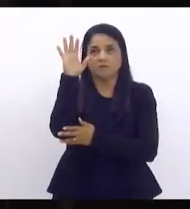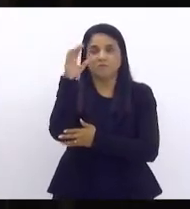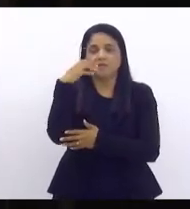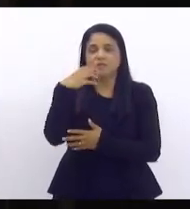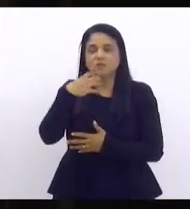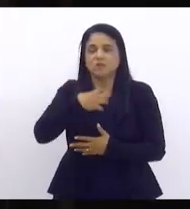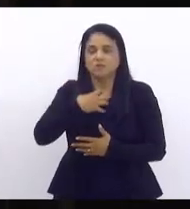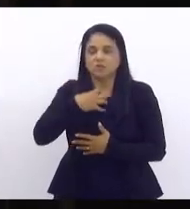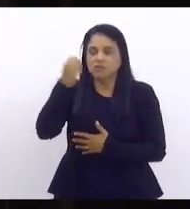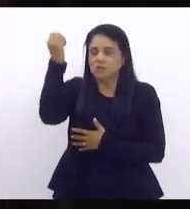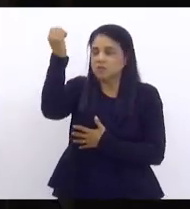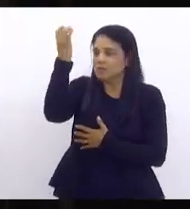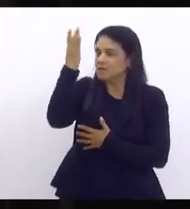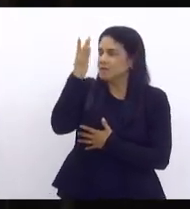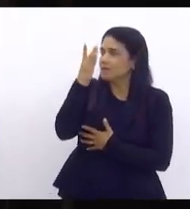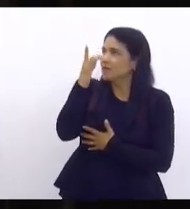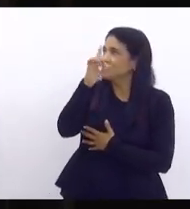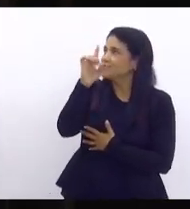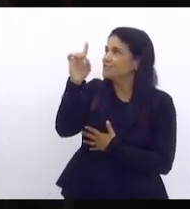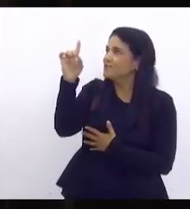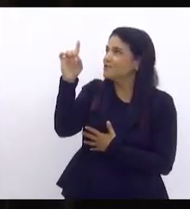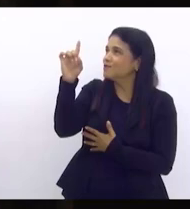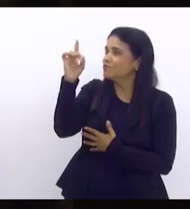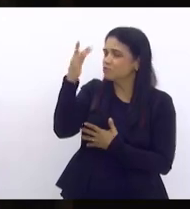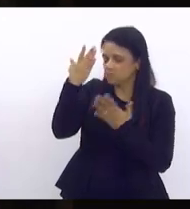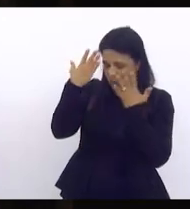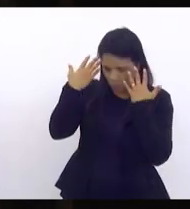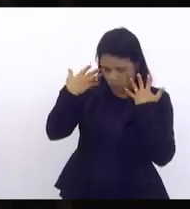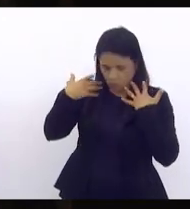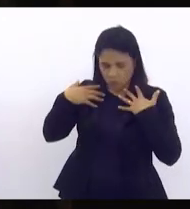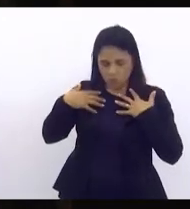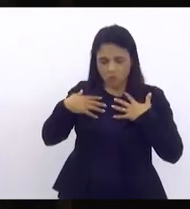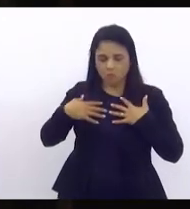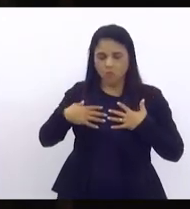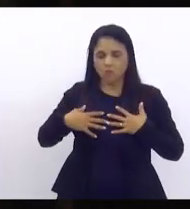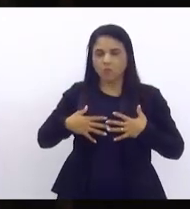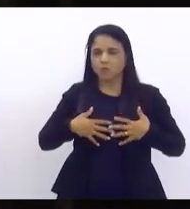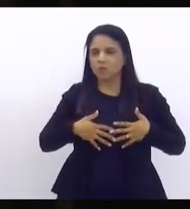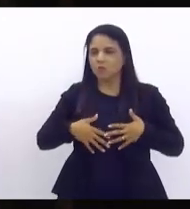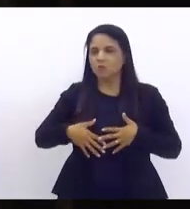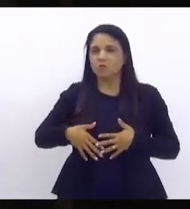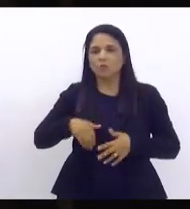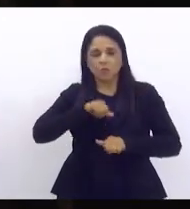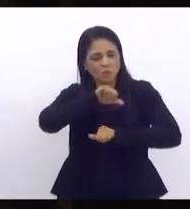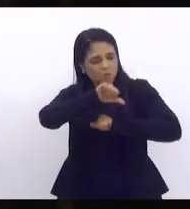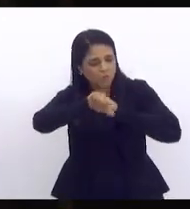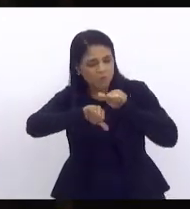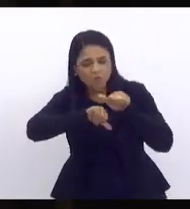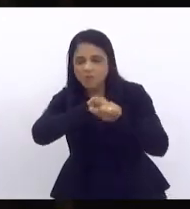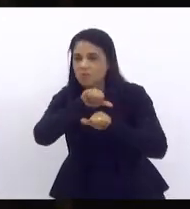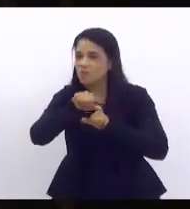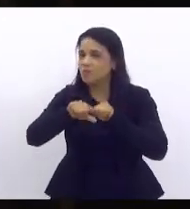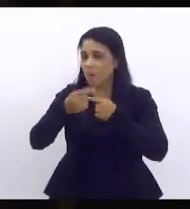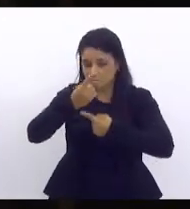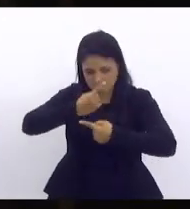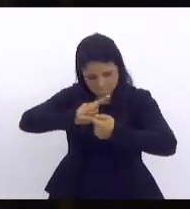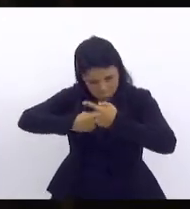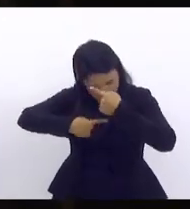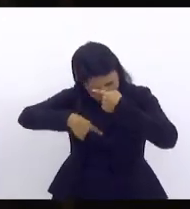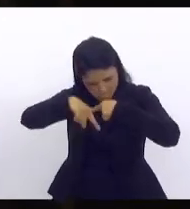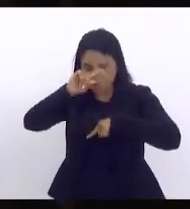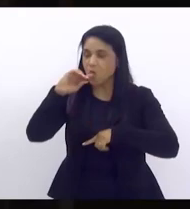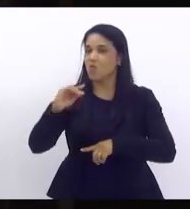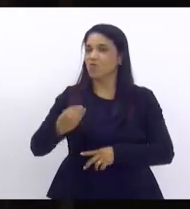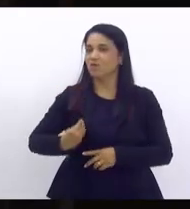a graça de Deus passando por dentro de mim. Irmãos, eu vou lhe dizer uma coisa, eu